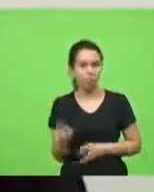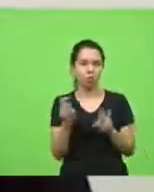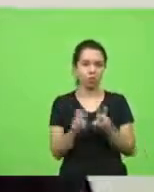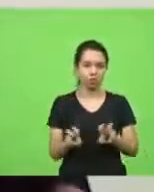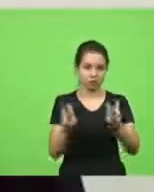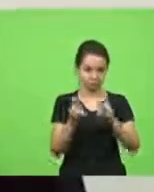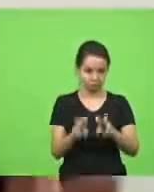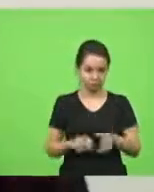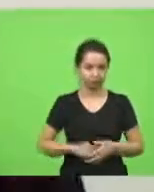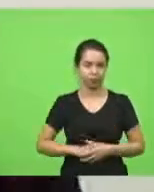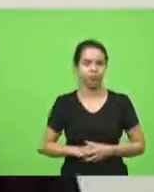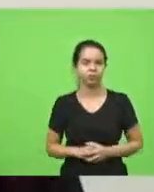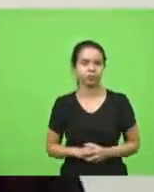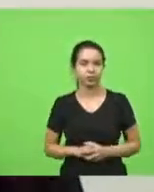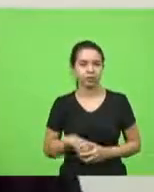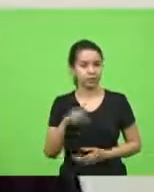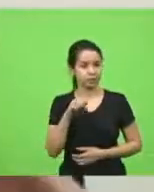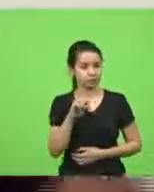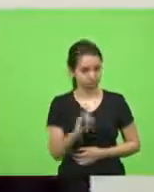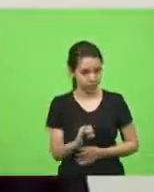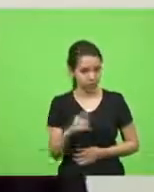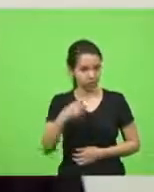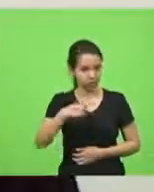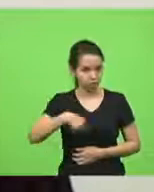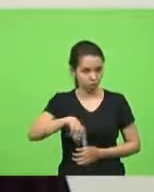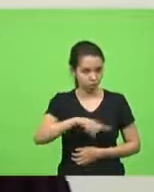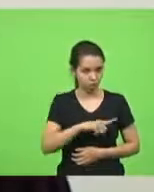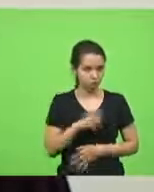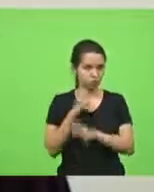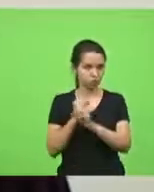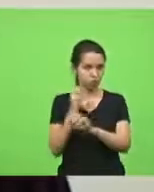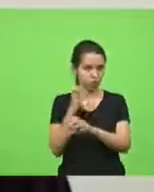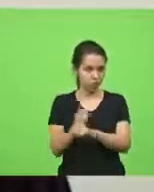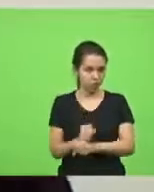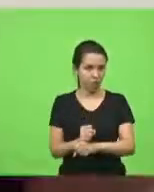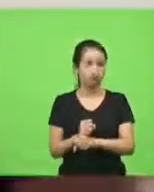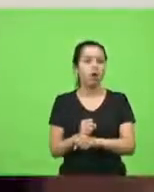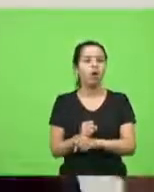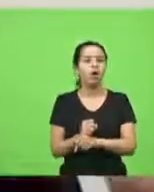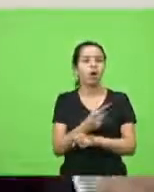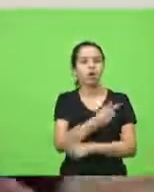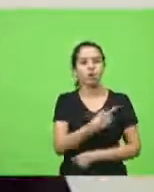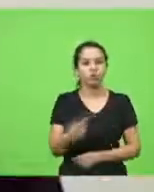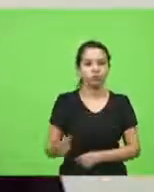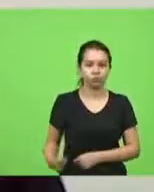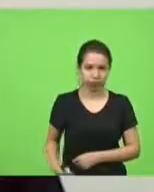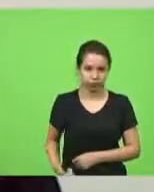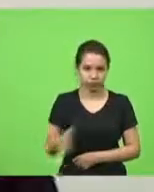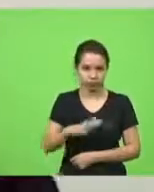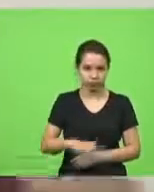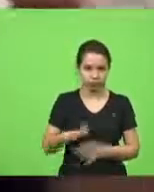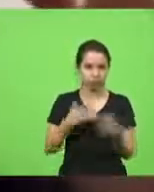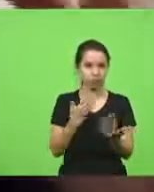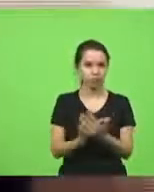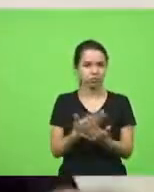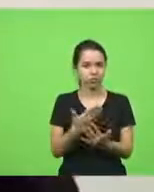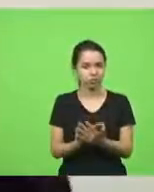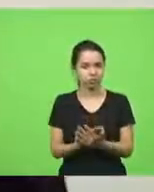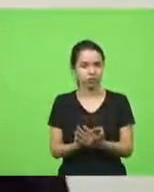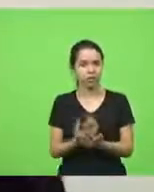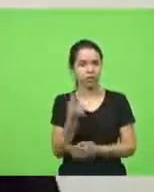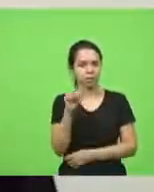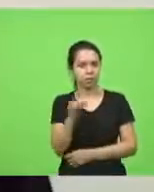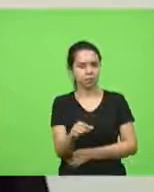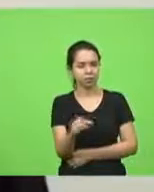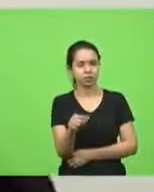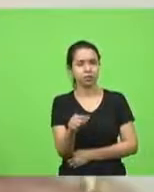nós fizermos uma conta na rede estadual, mais de 500 mil estudantes, você fazer um pregão eletrônico, o custo vai